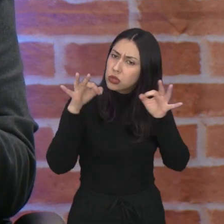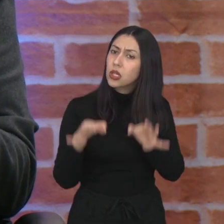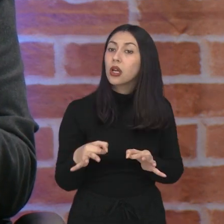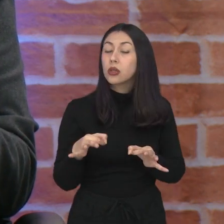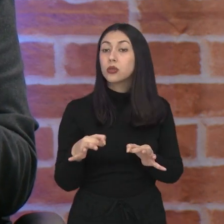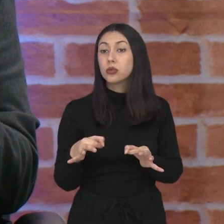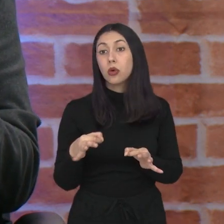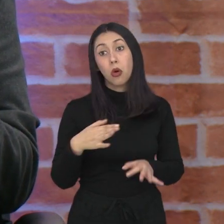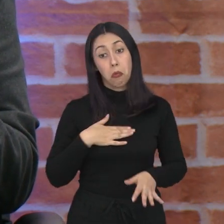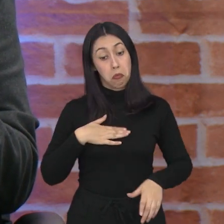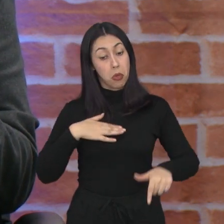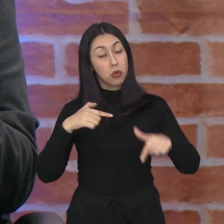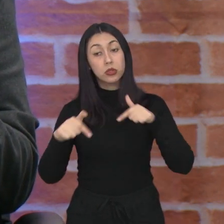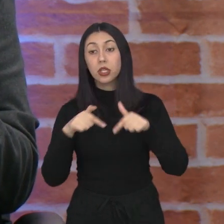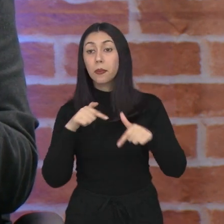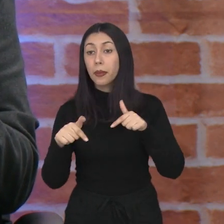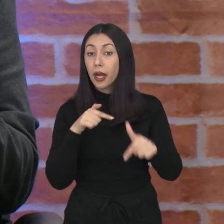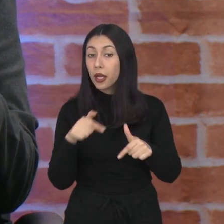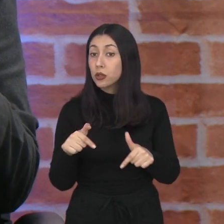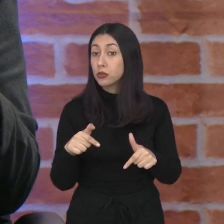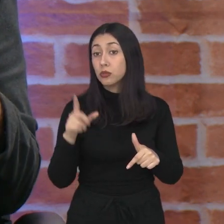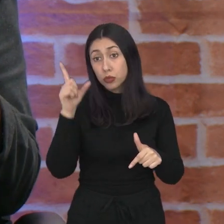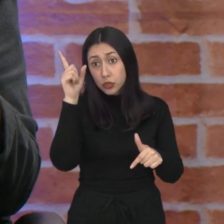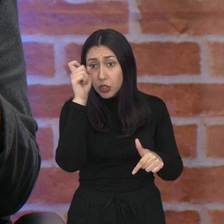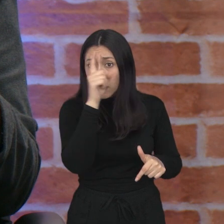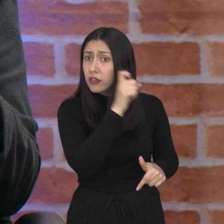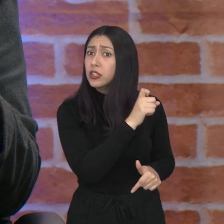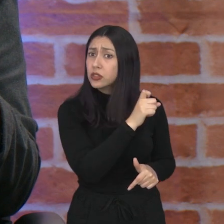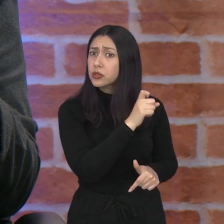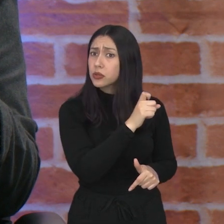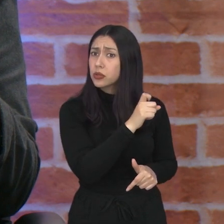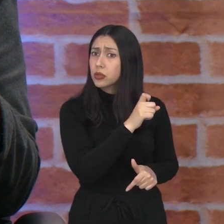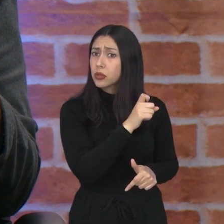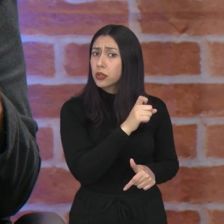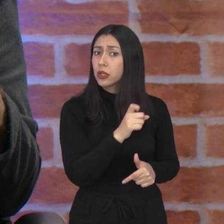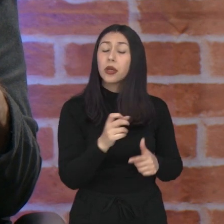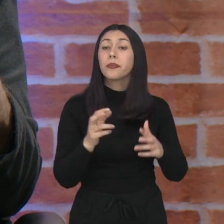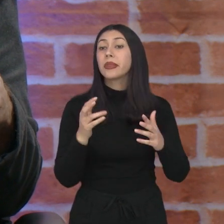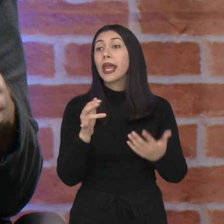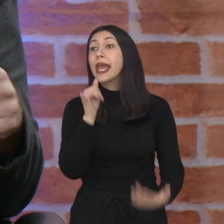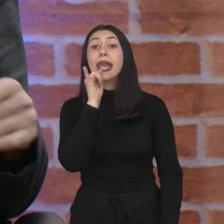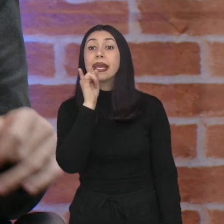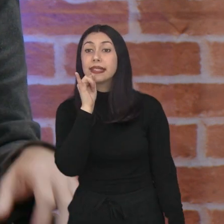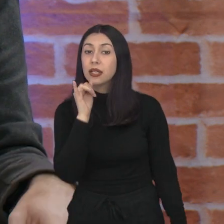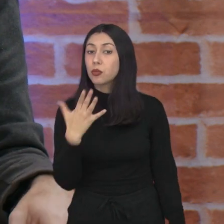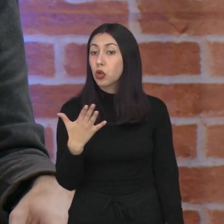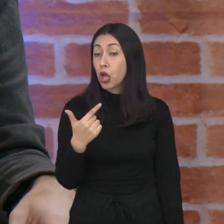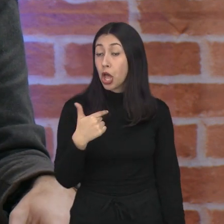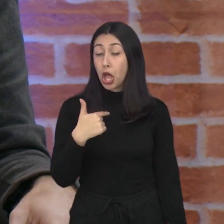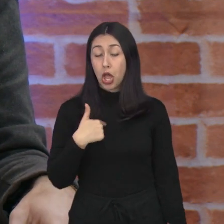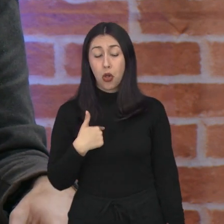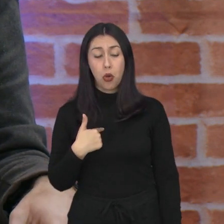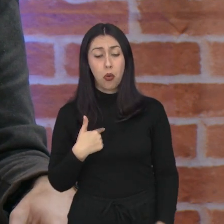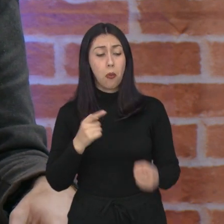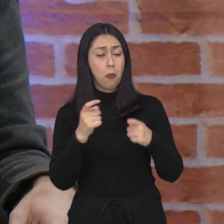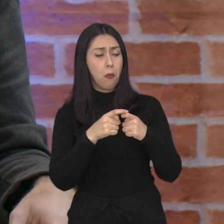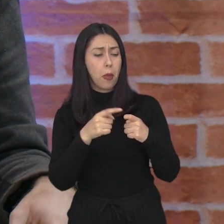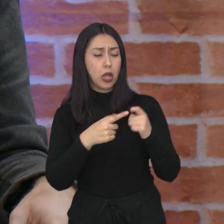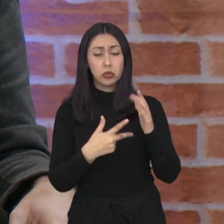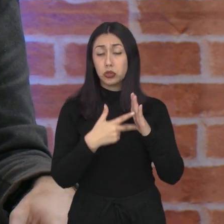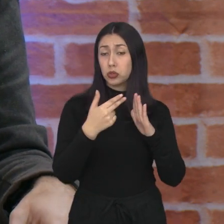esse. Meu trabalho eu acho que é um trabalho muito difícil. Sabe, seria a mesma coisa que falar assim: eu sou um